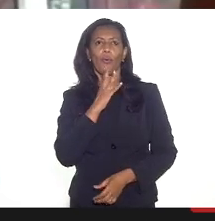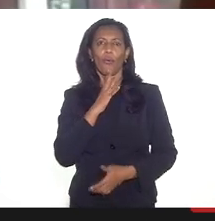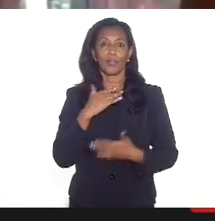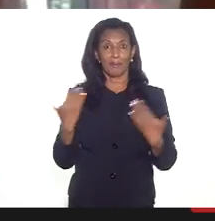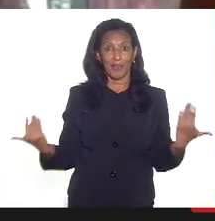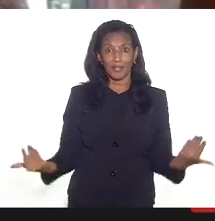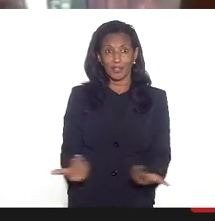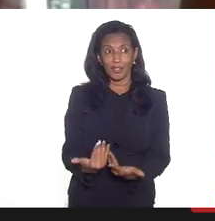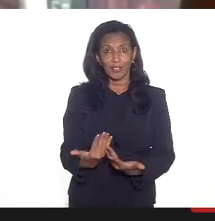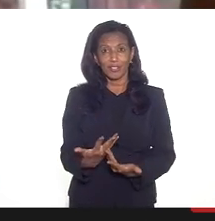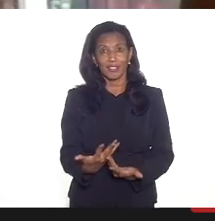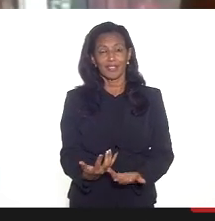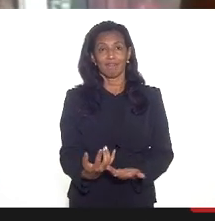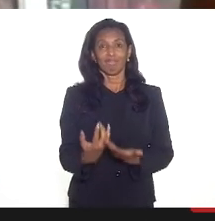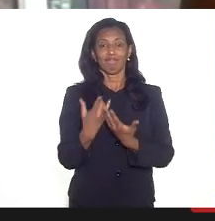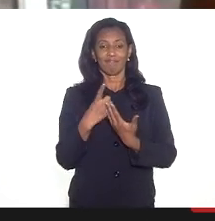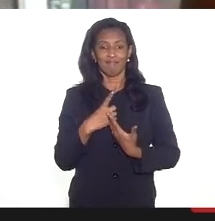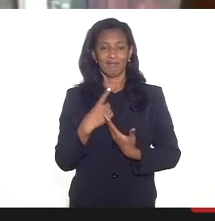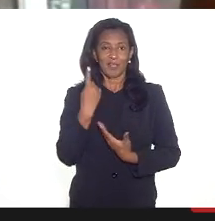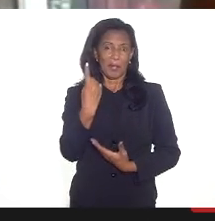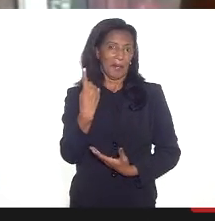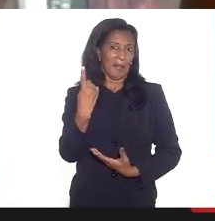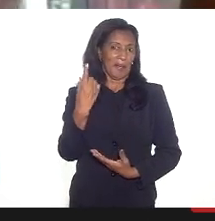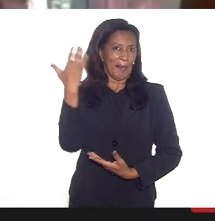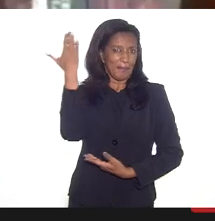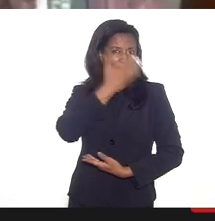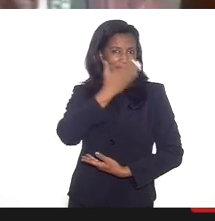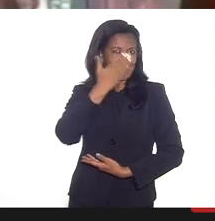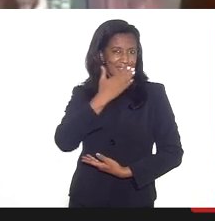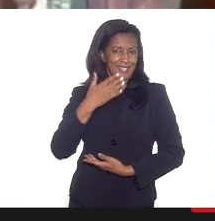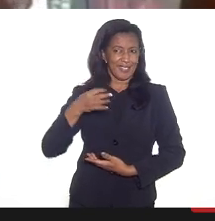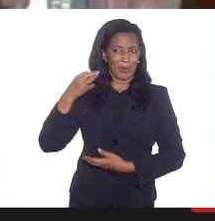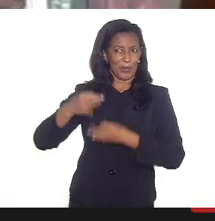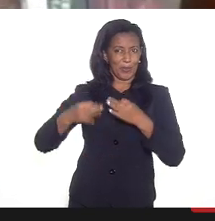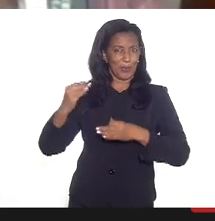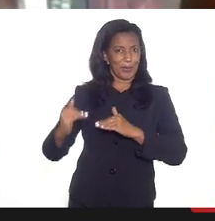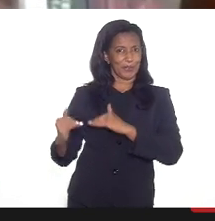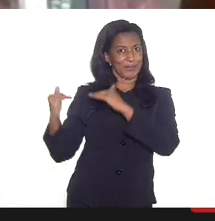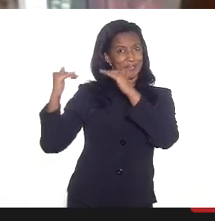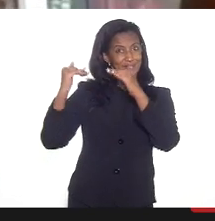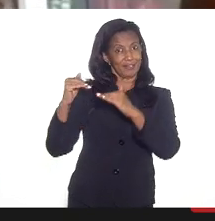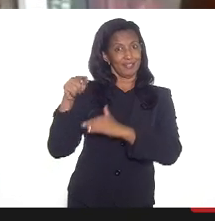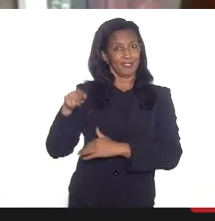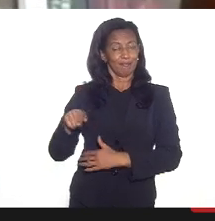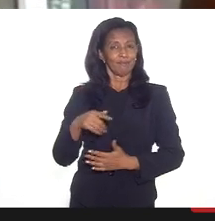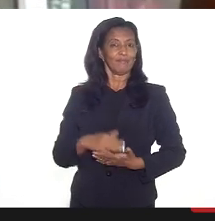Mas hoje, a gente vê aqui, na presença do desembargador Wagner Cinelli,